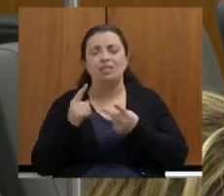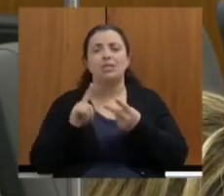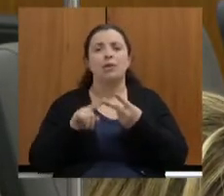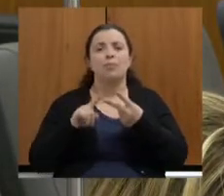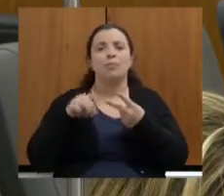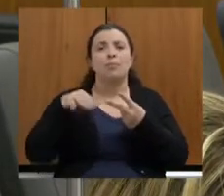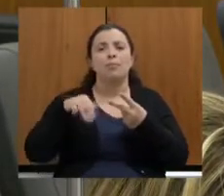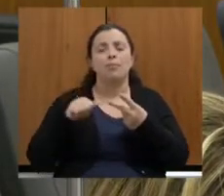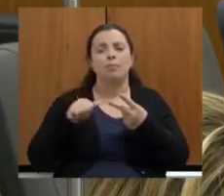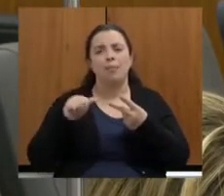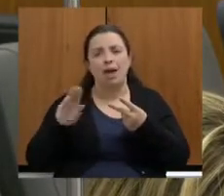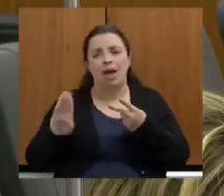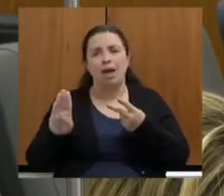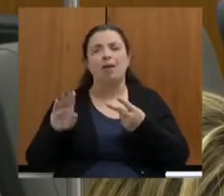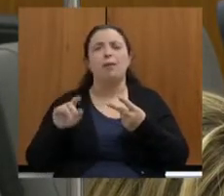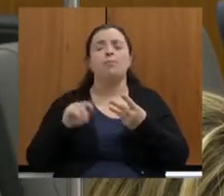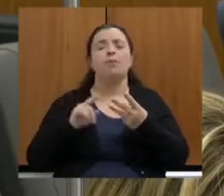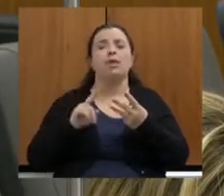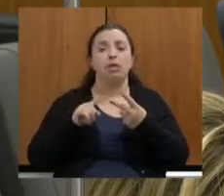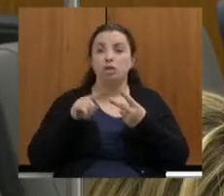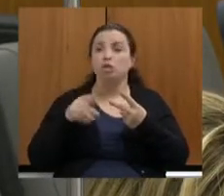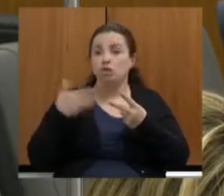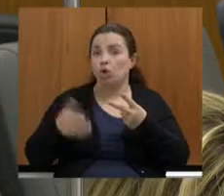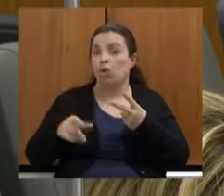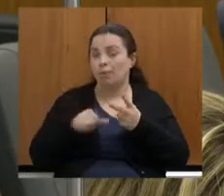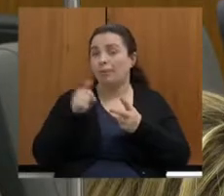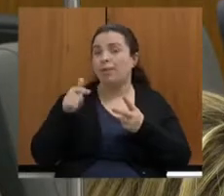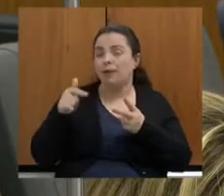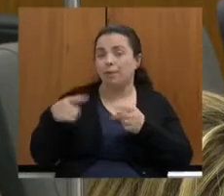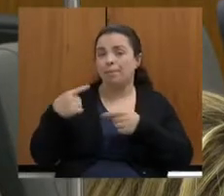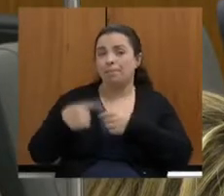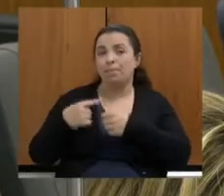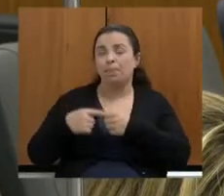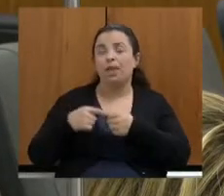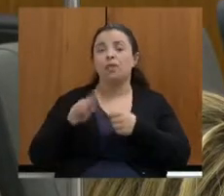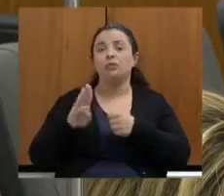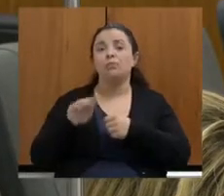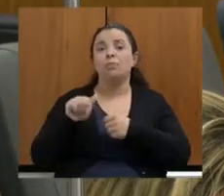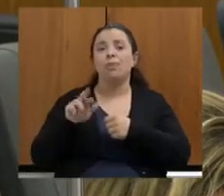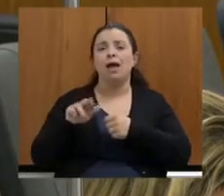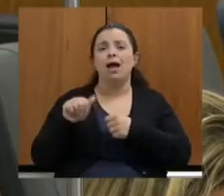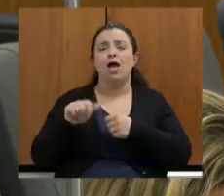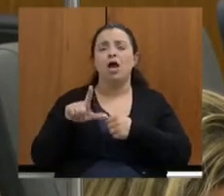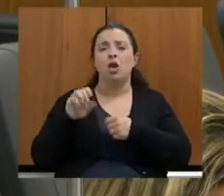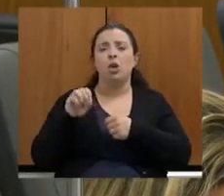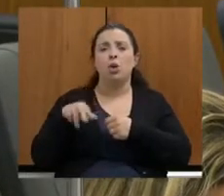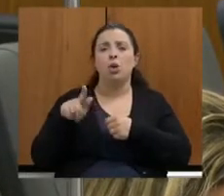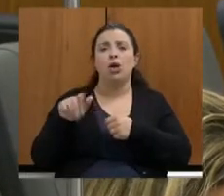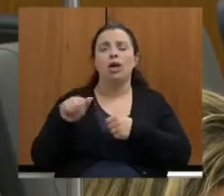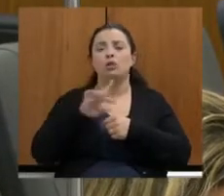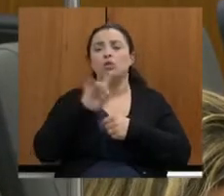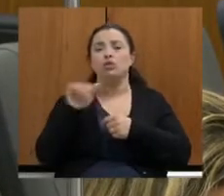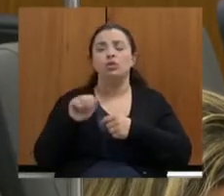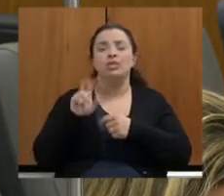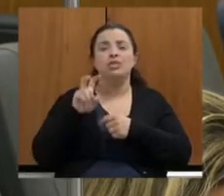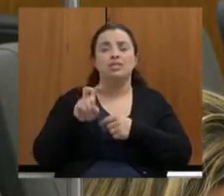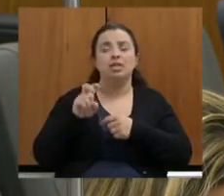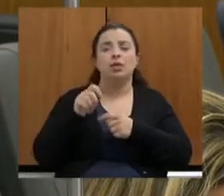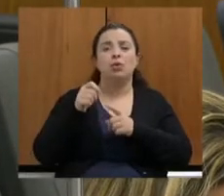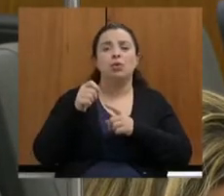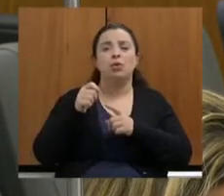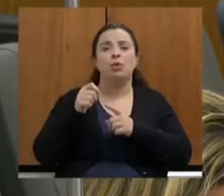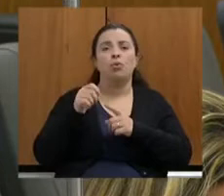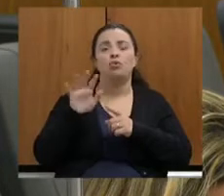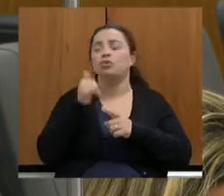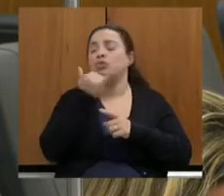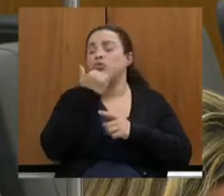que foi que chegou primeiro lá na comunidade na cidade de Barra Longa no dia cinco de novembro dia seis